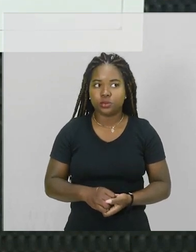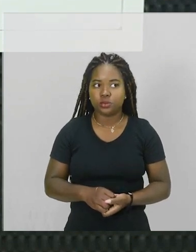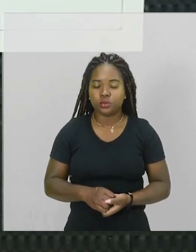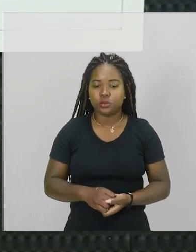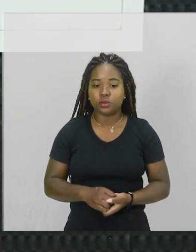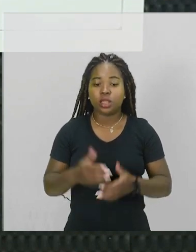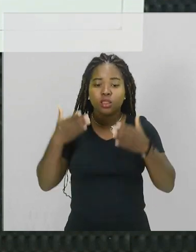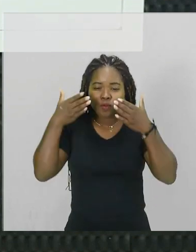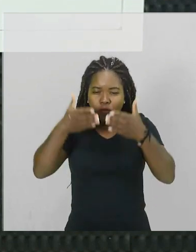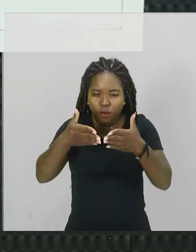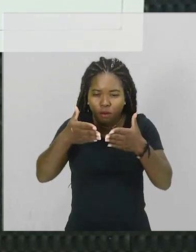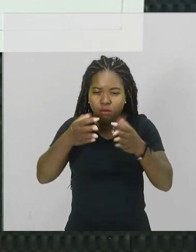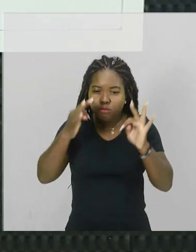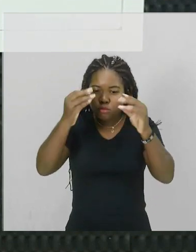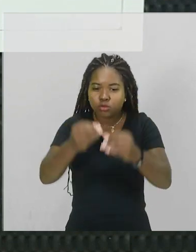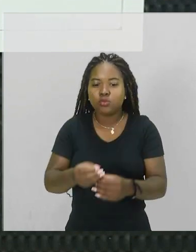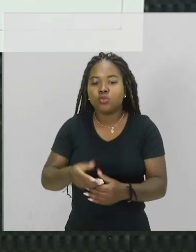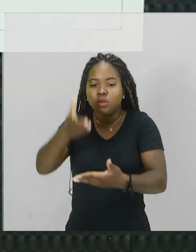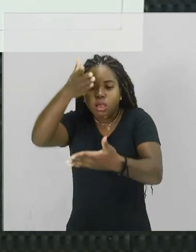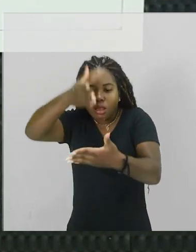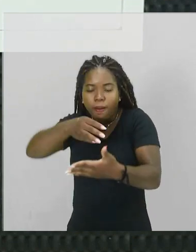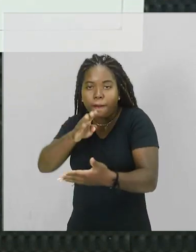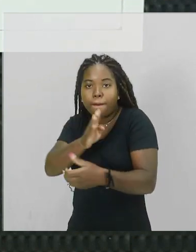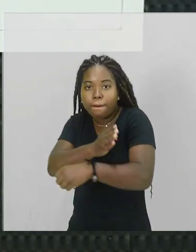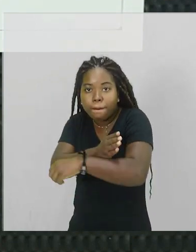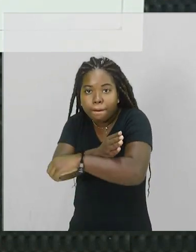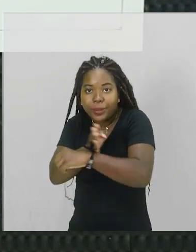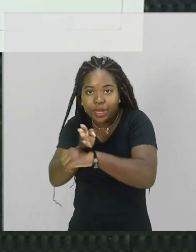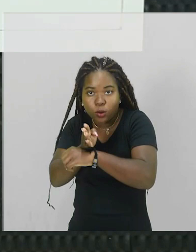E no centro, o branco.